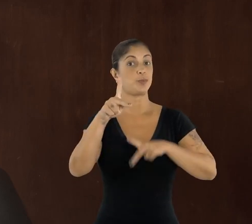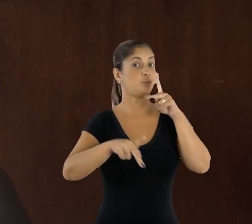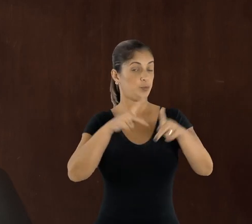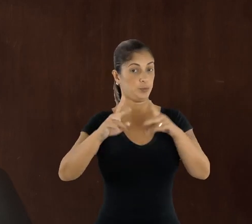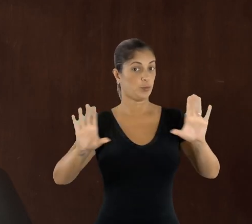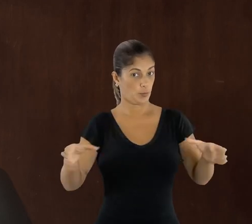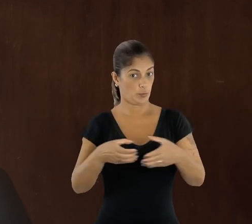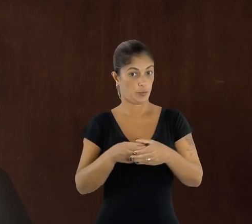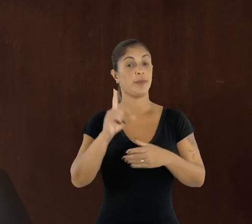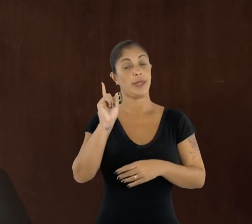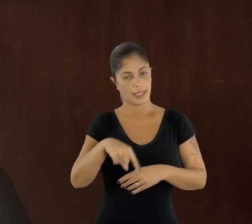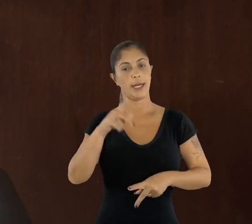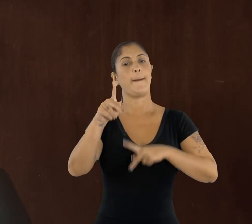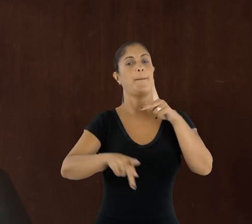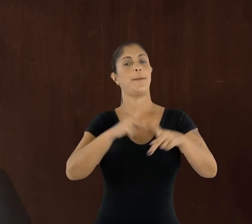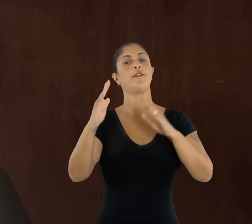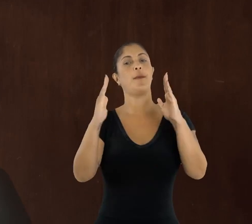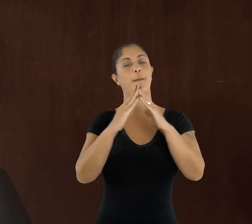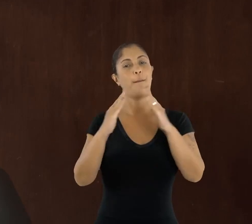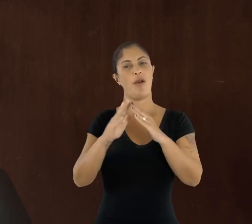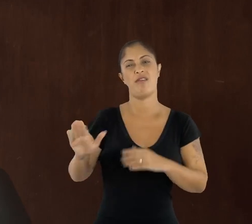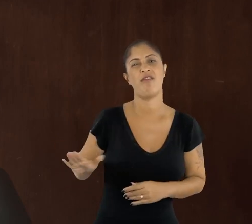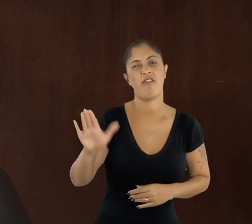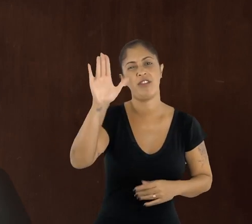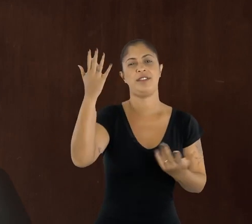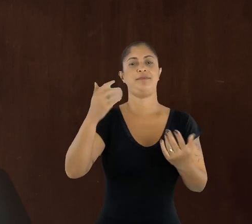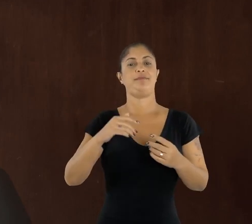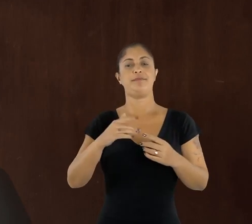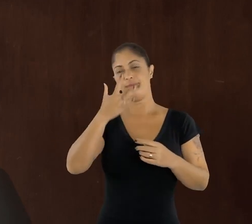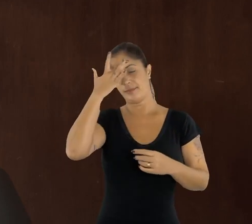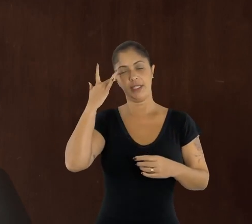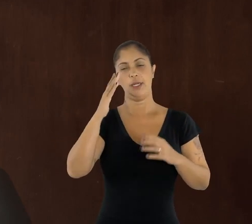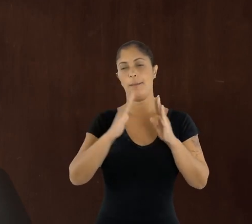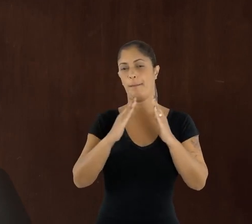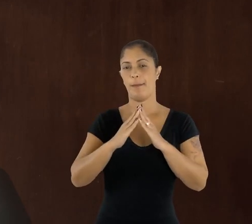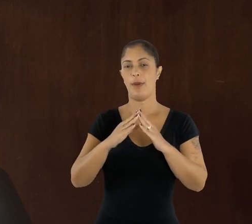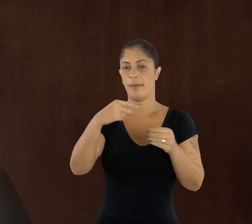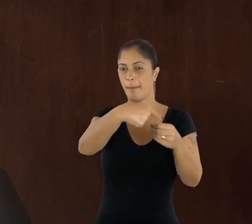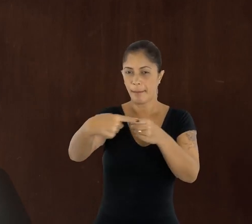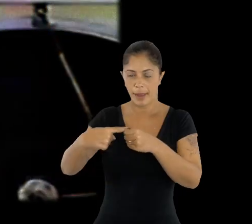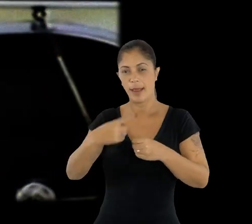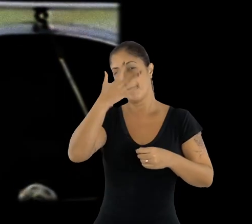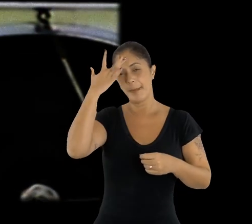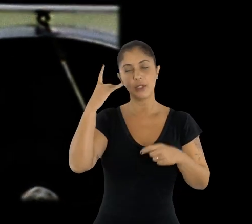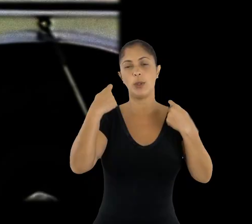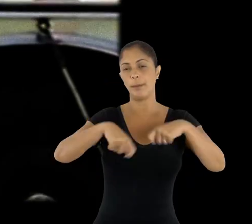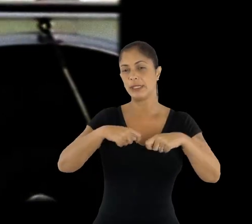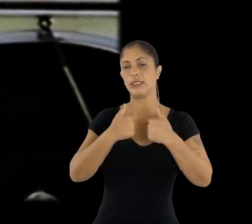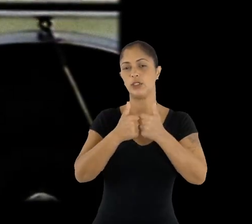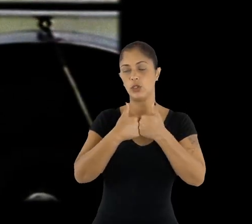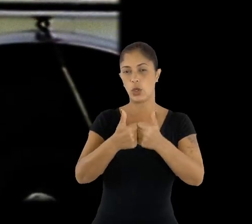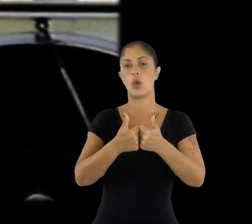povo da comunidade é o povo que mora na periferia, é o povo que mora no bairro, é o povo que precisa de ônibus,